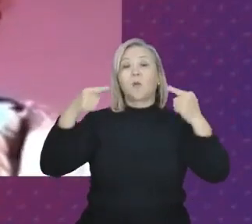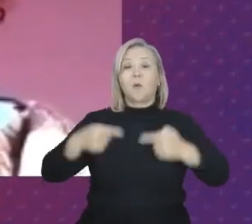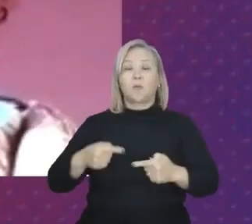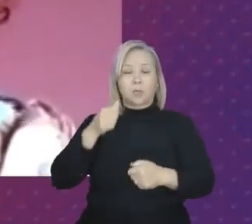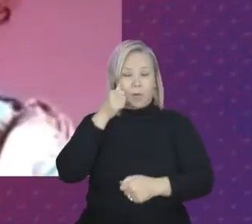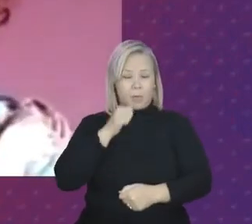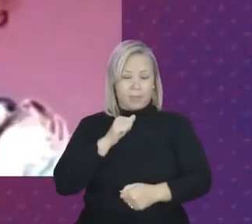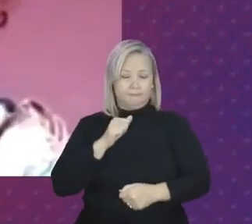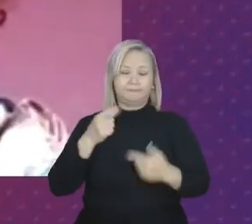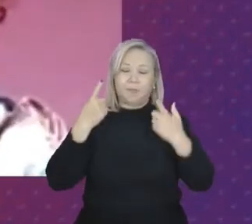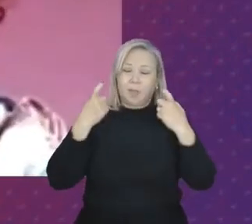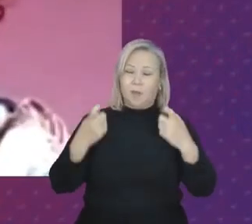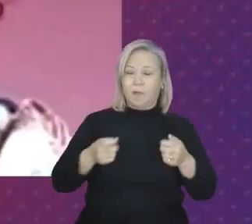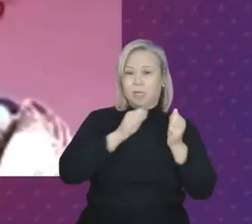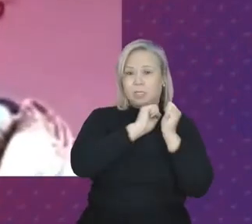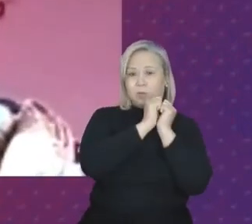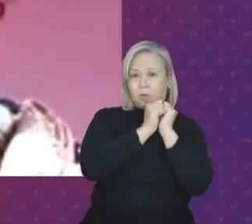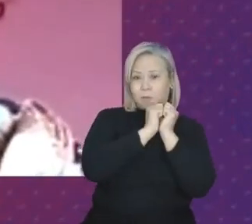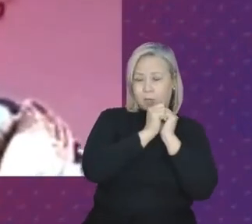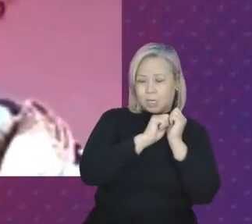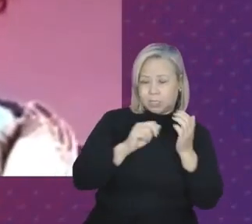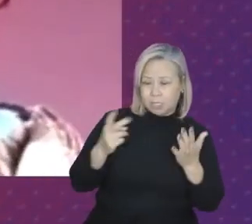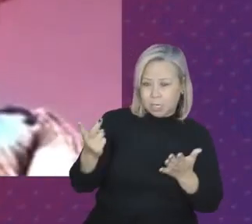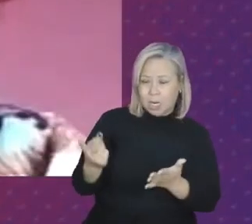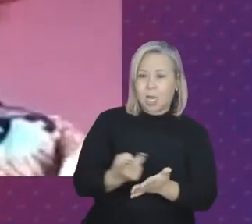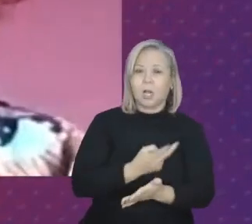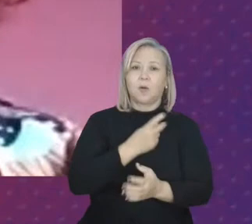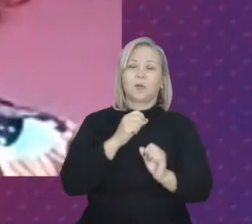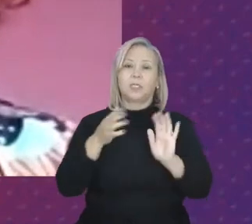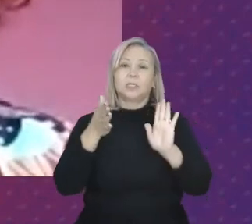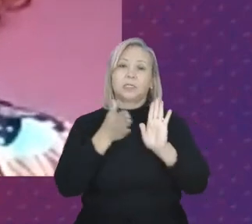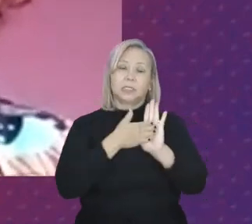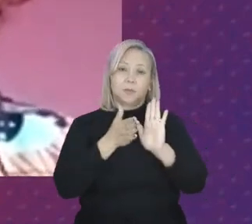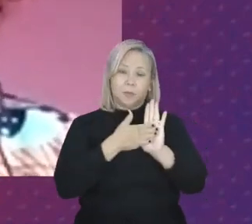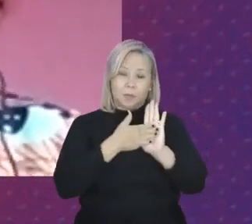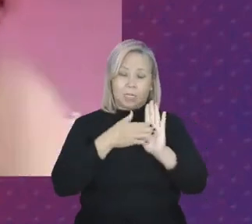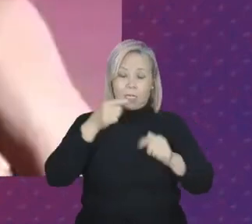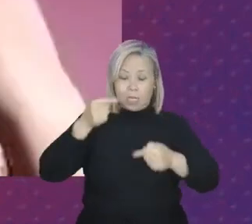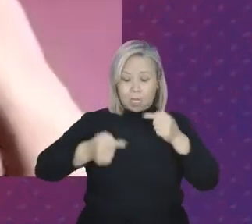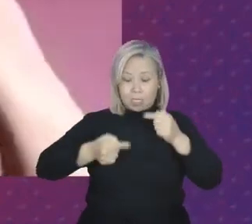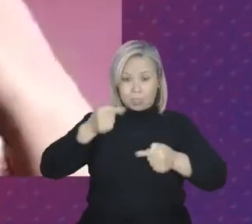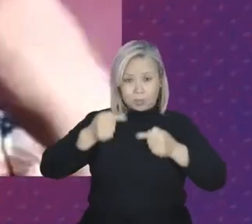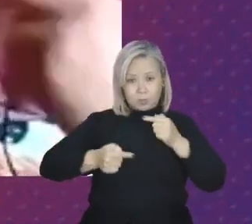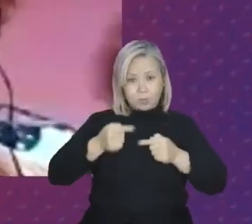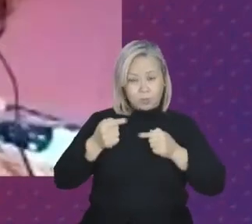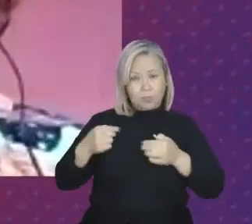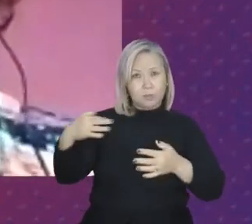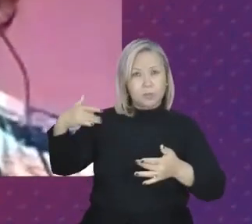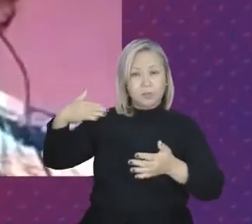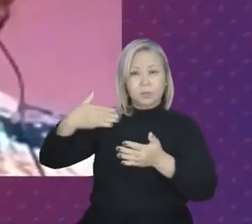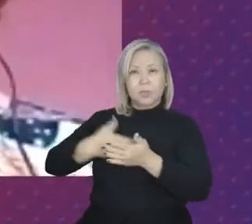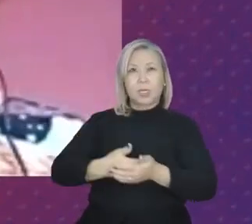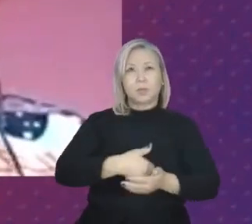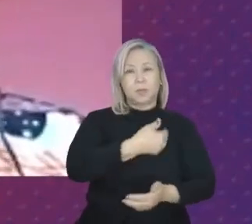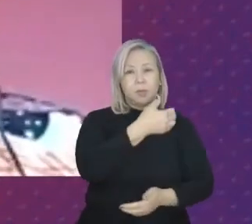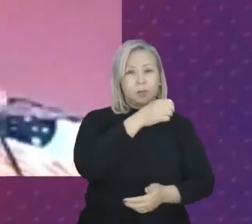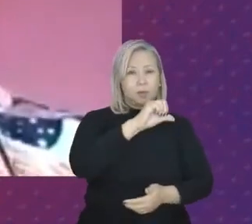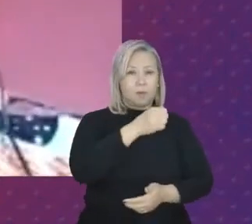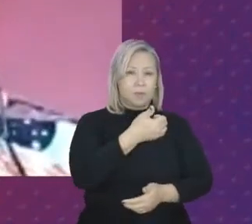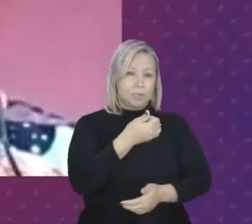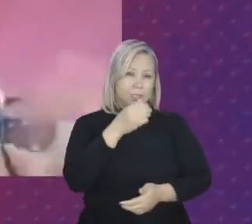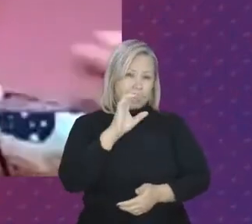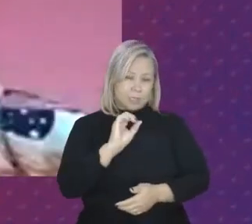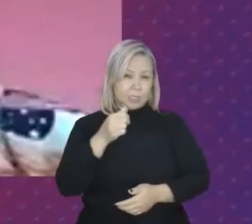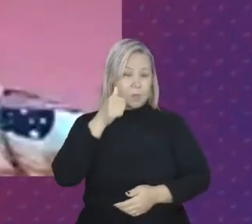A violência doméstica, ela vem sendo pautada e discutida desde a década de 60 pelas mulheres